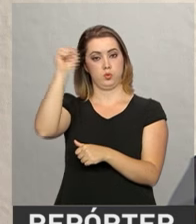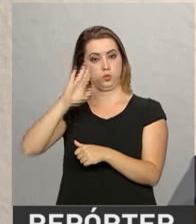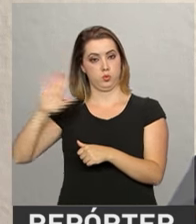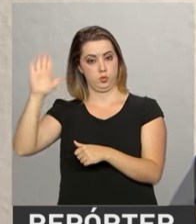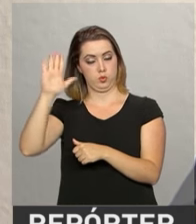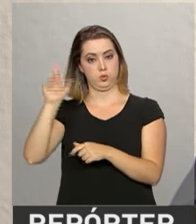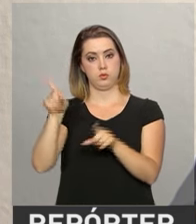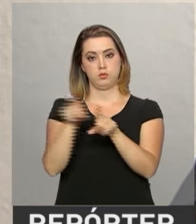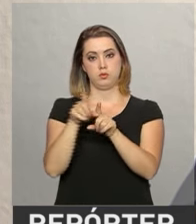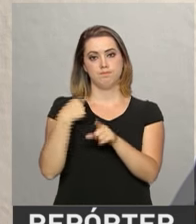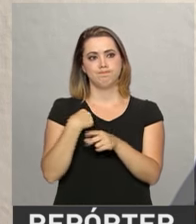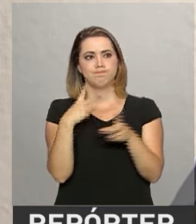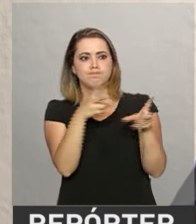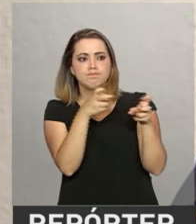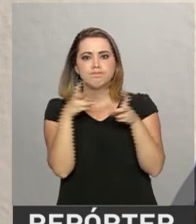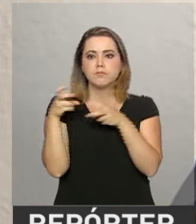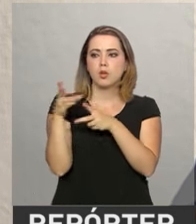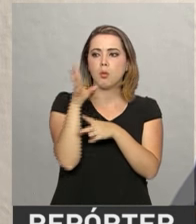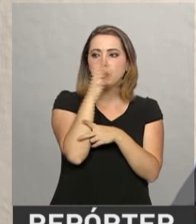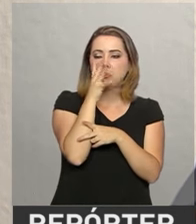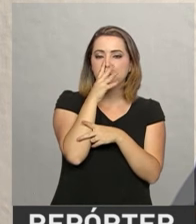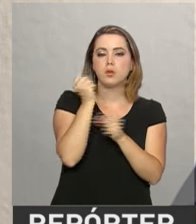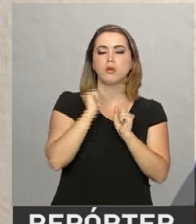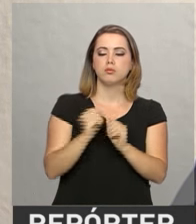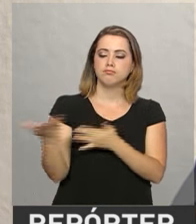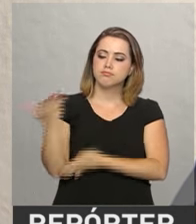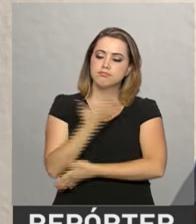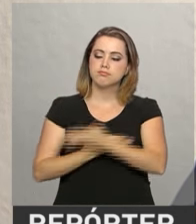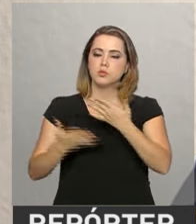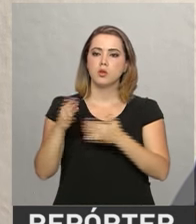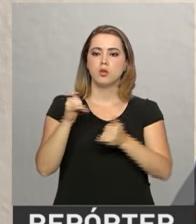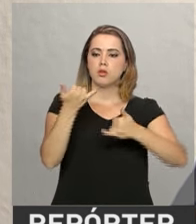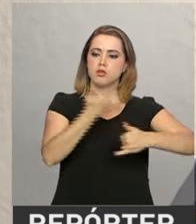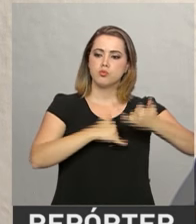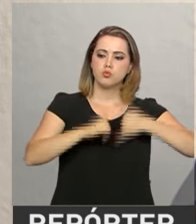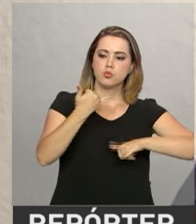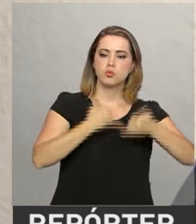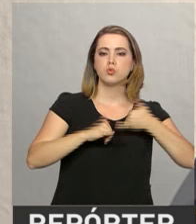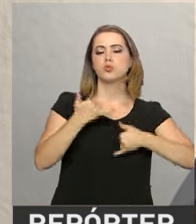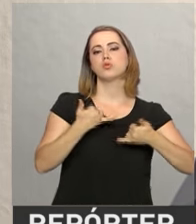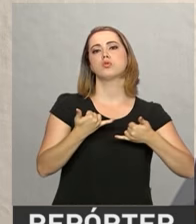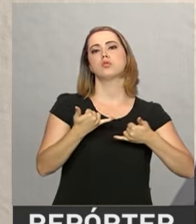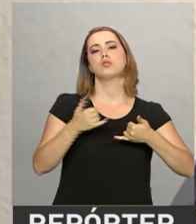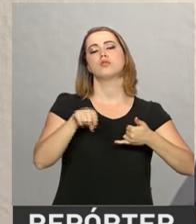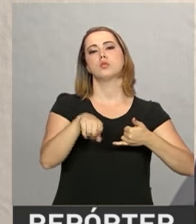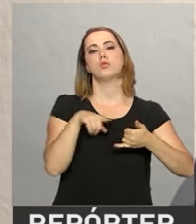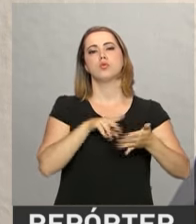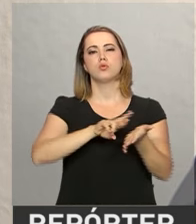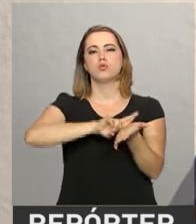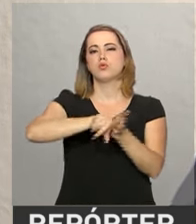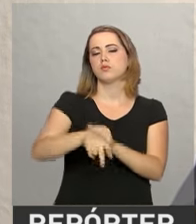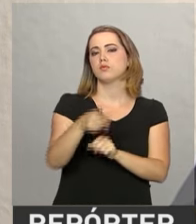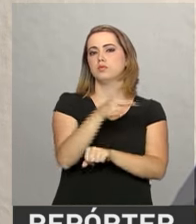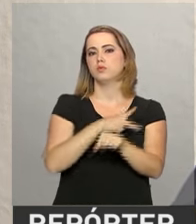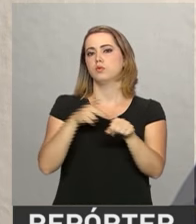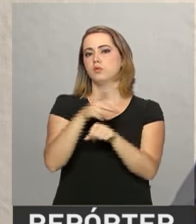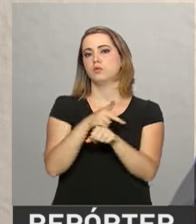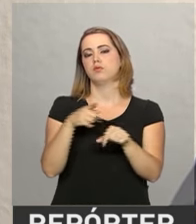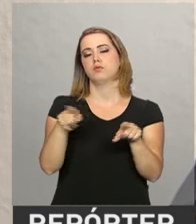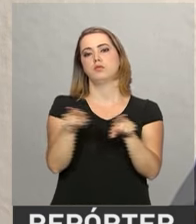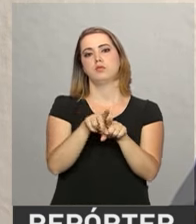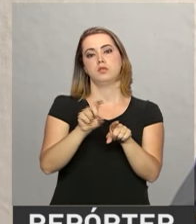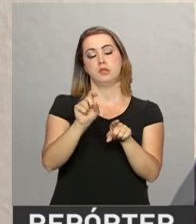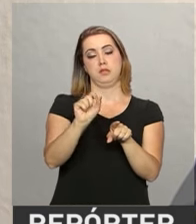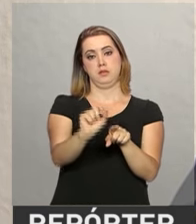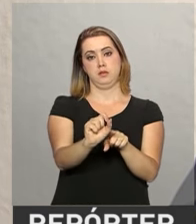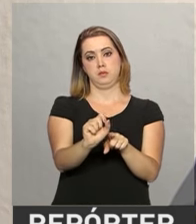impressionado com o potencial que nós temos de cooperação e pesquisa e inovação com países como a Tailândia ah como a